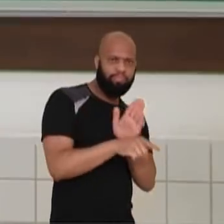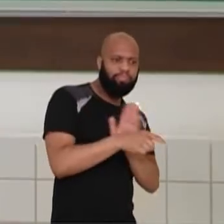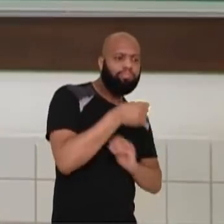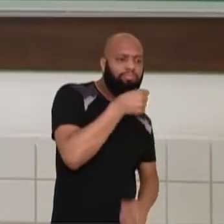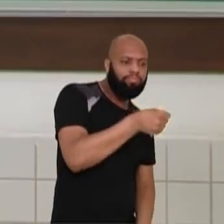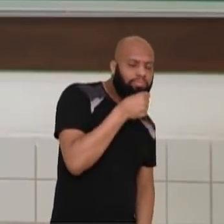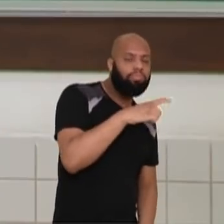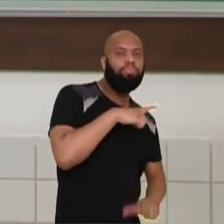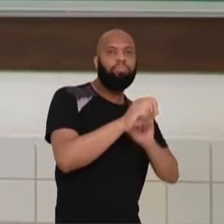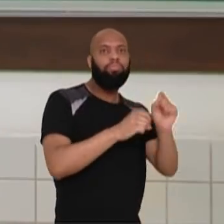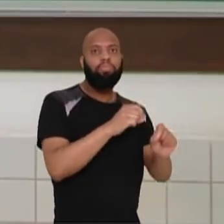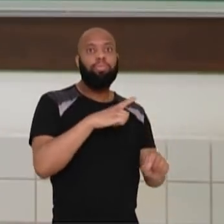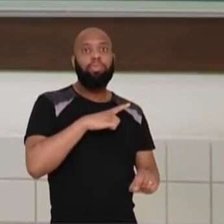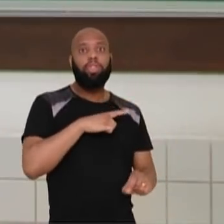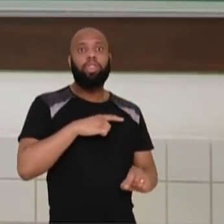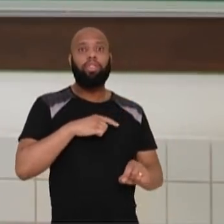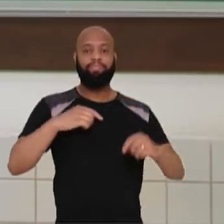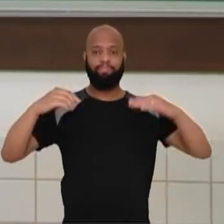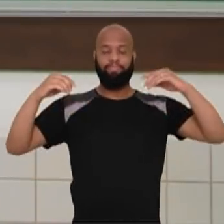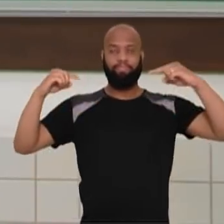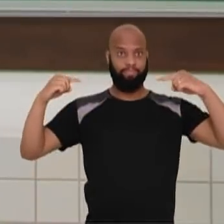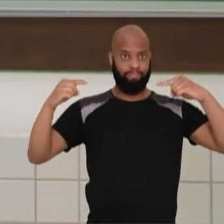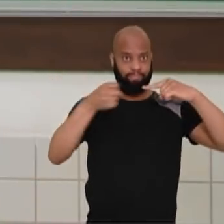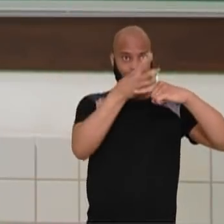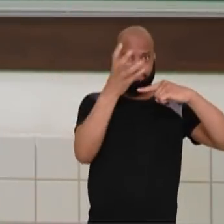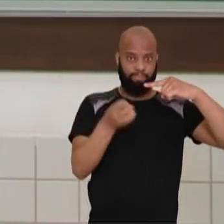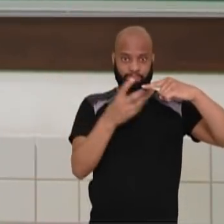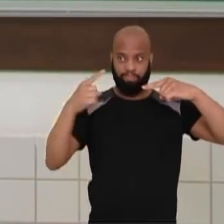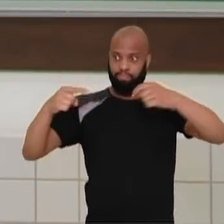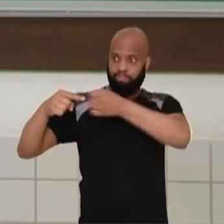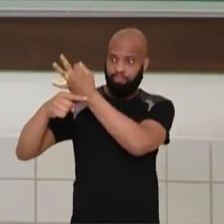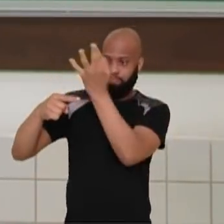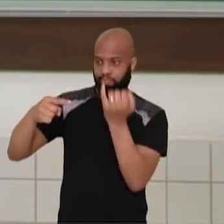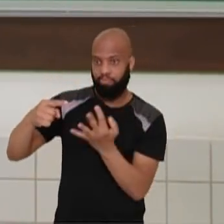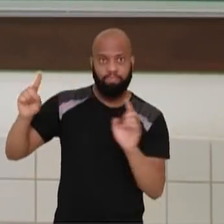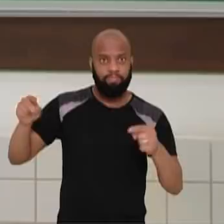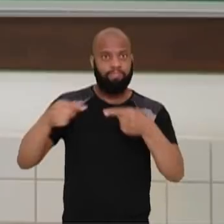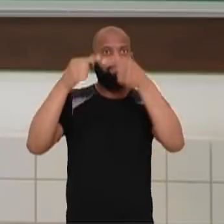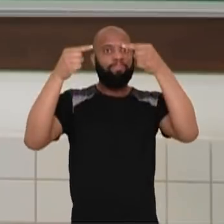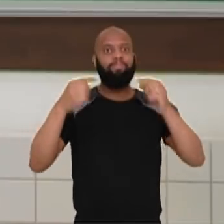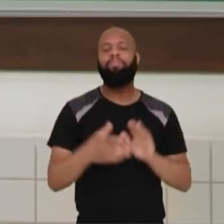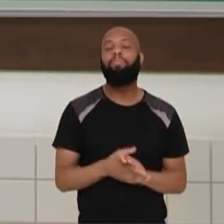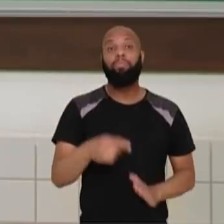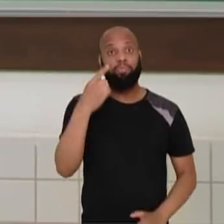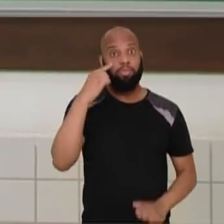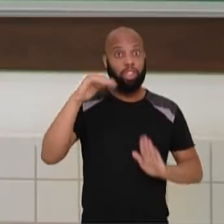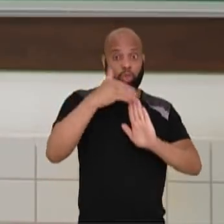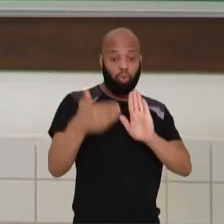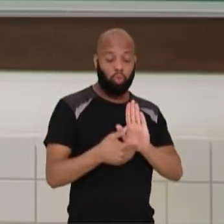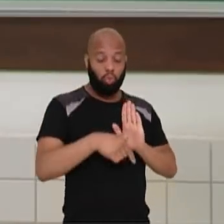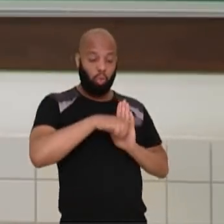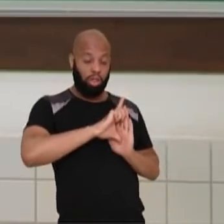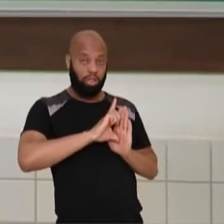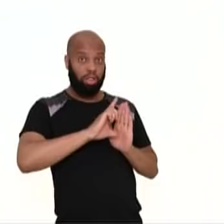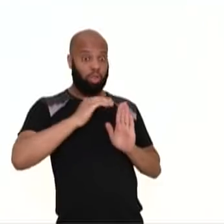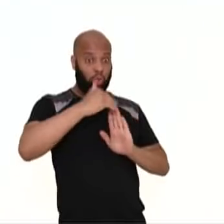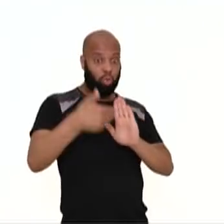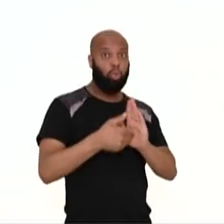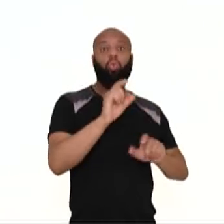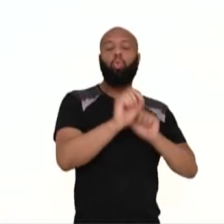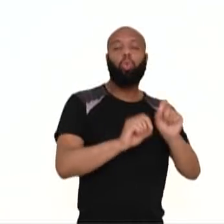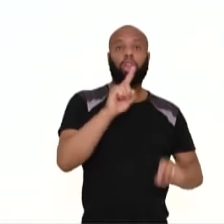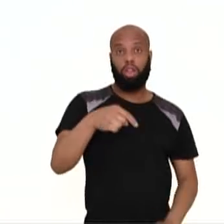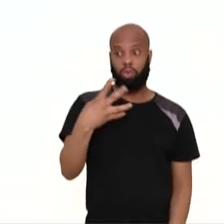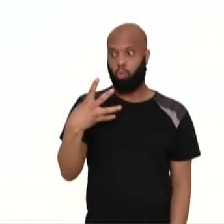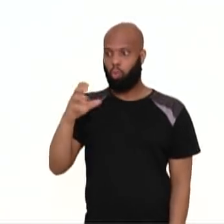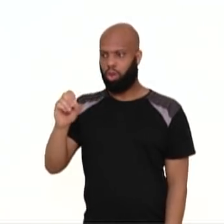mesma proporção em cada uma das palestras. Então, primeiro eu vejo no total. O total é o quê?